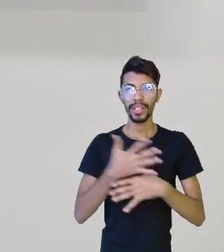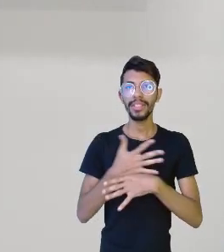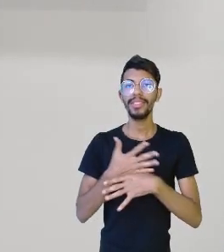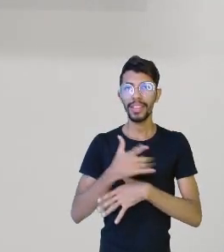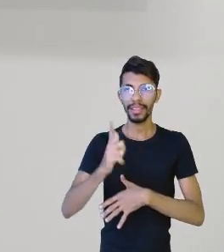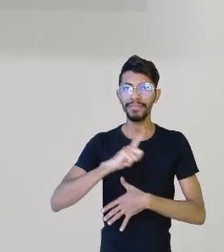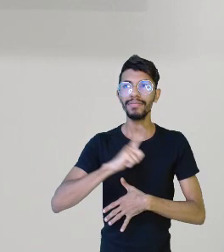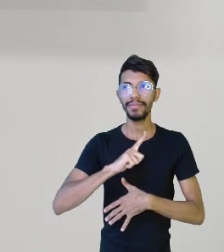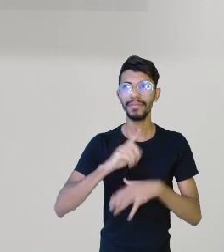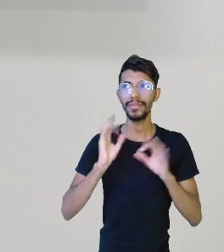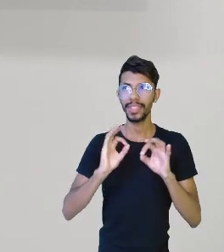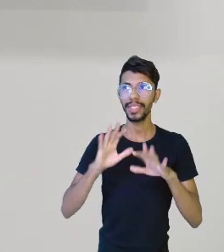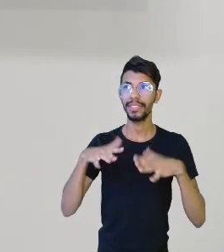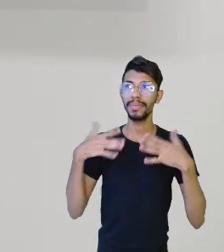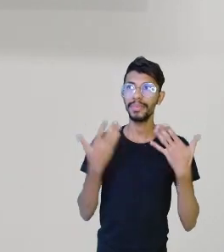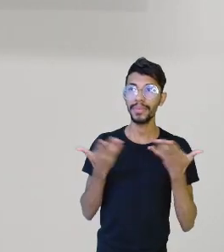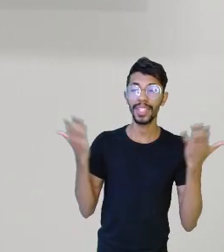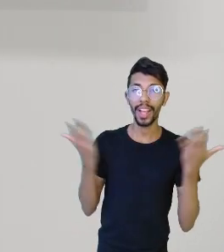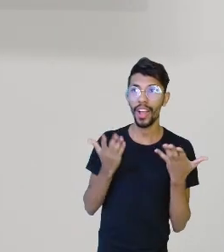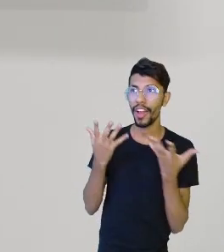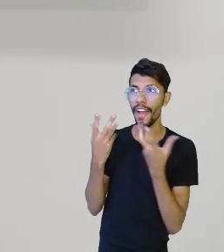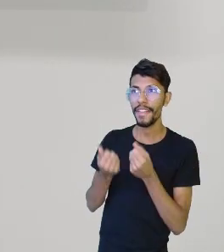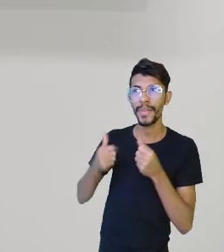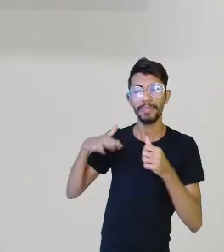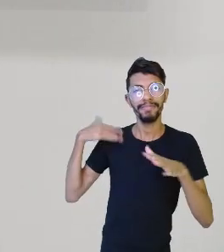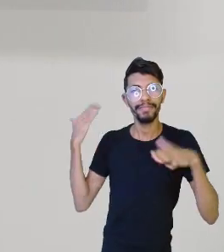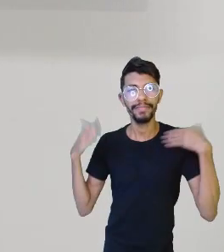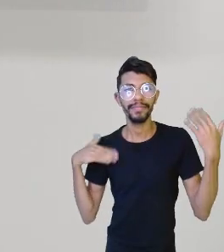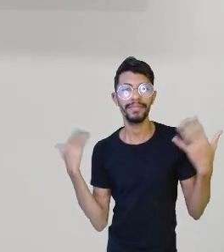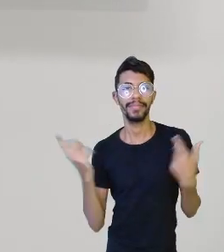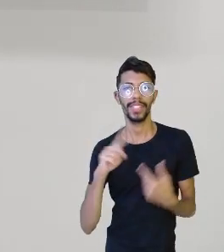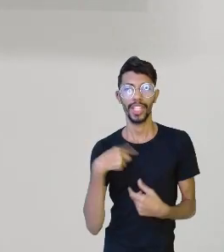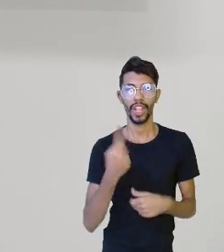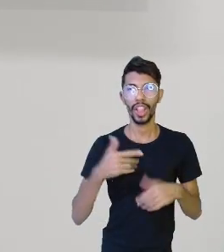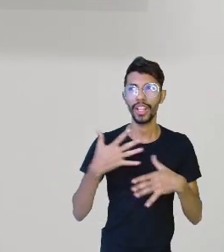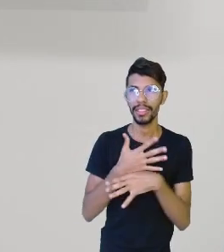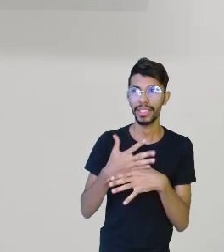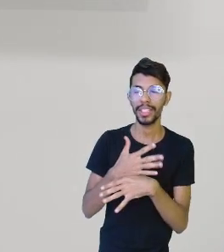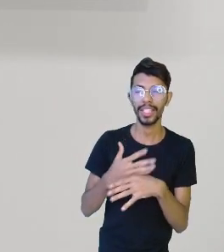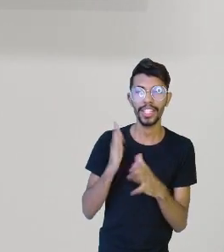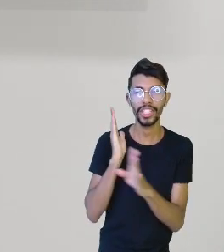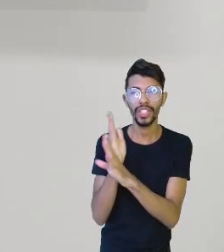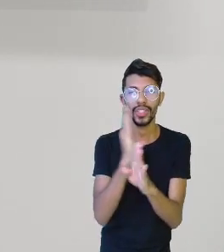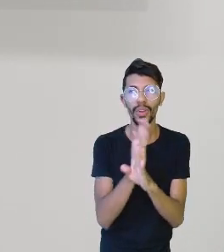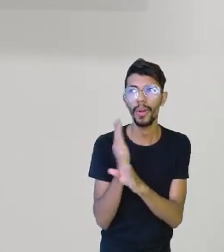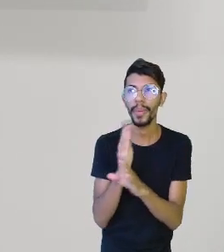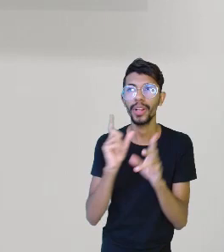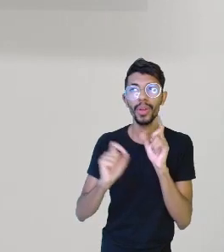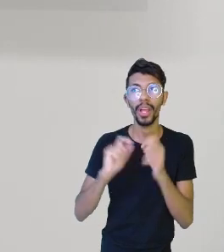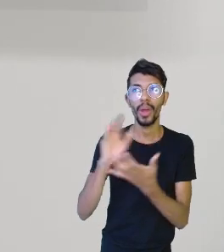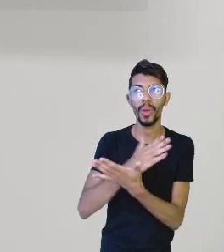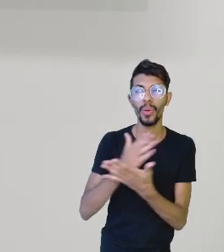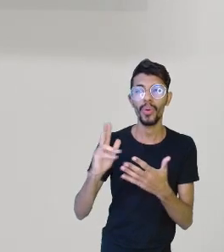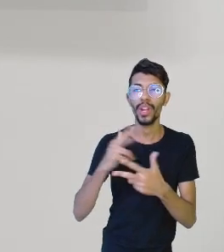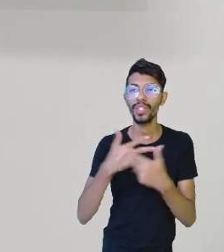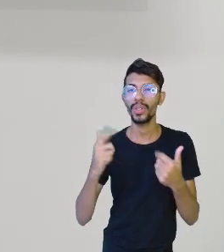vai passear pela nossa cidade descobrindo algumas coisas que fazem parte do nosso patrimônio histórico.